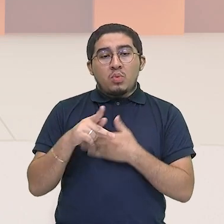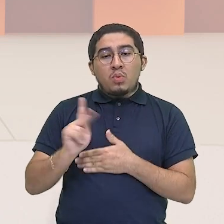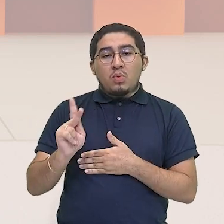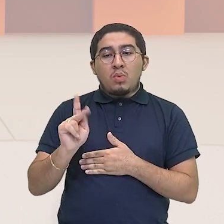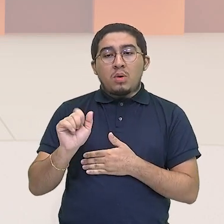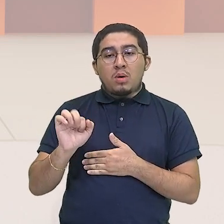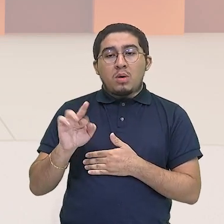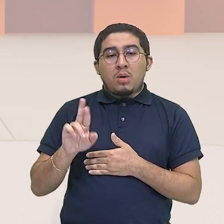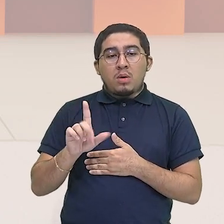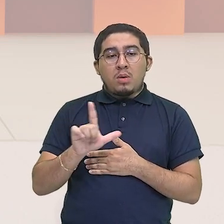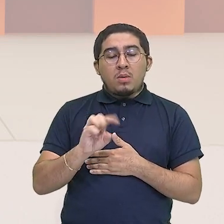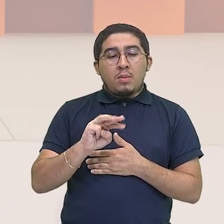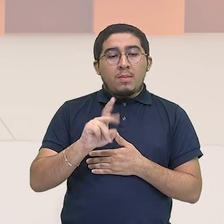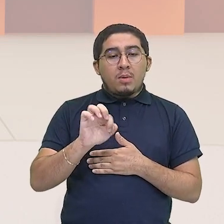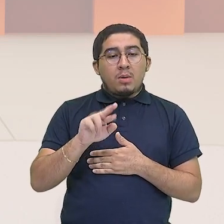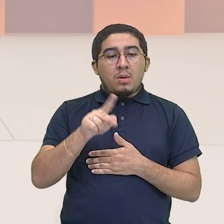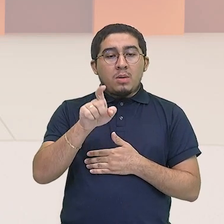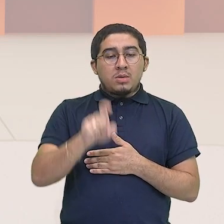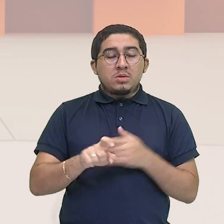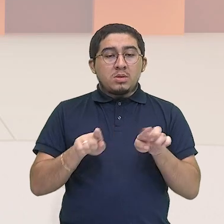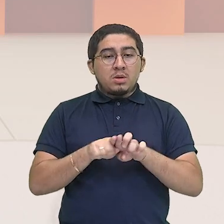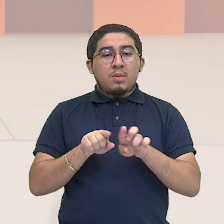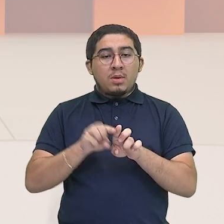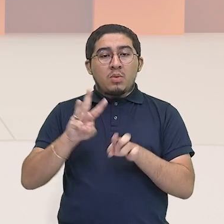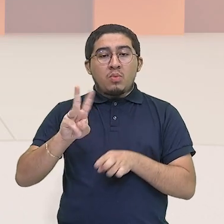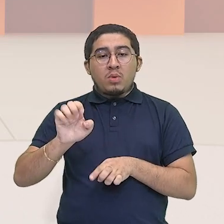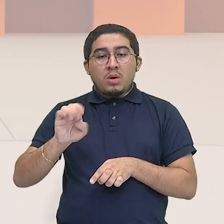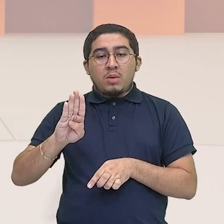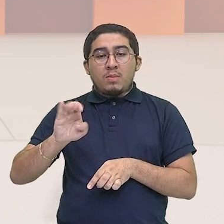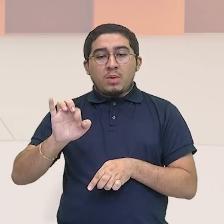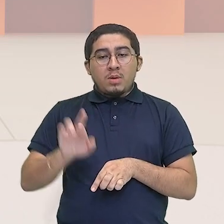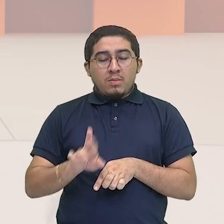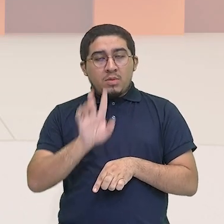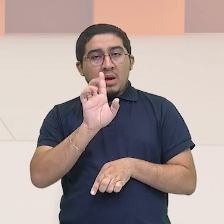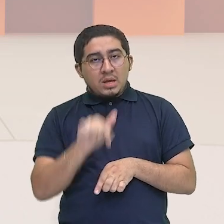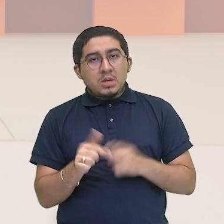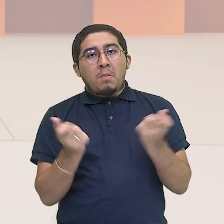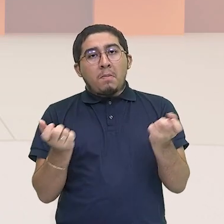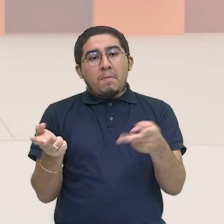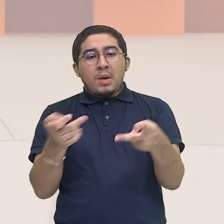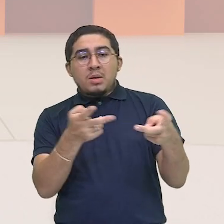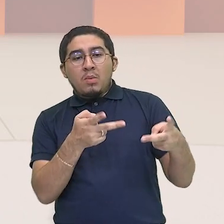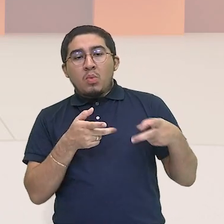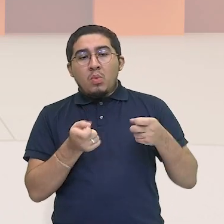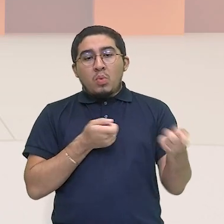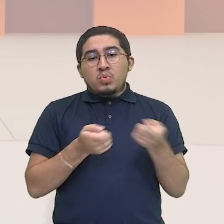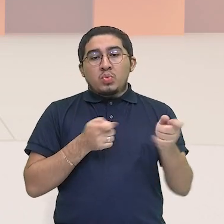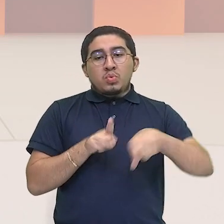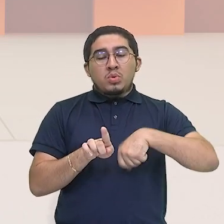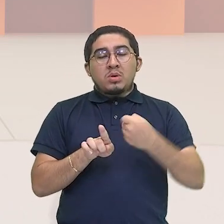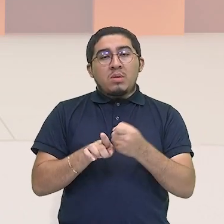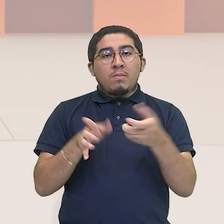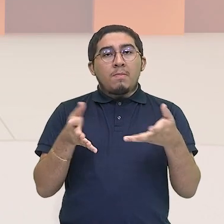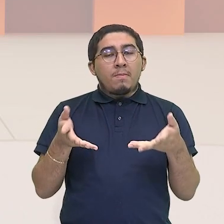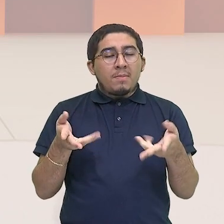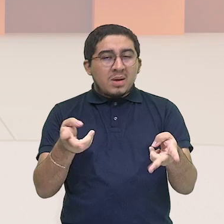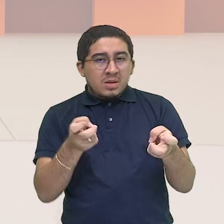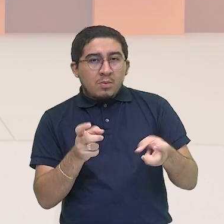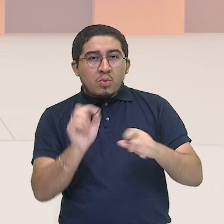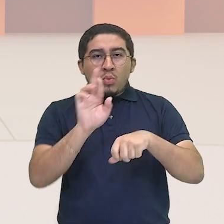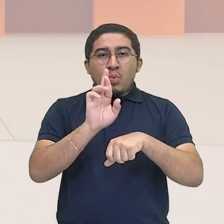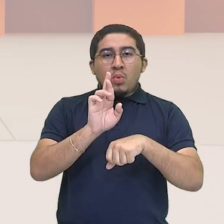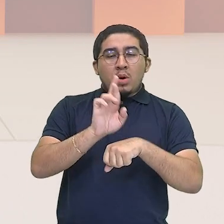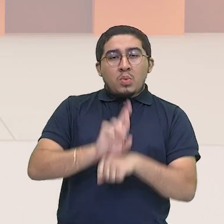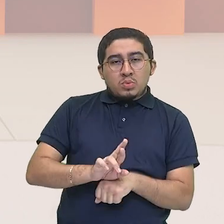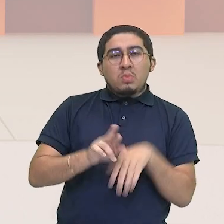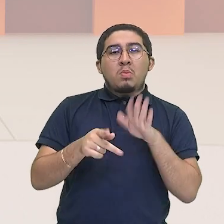né? Esse modo de perceber o controle social faz crer que os mecanismos ou recursos que compõem o